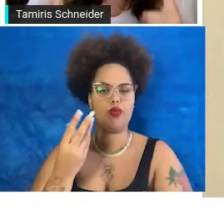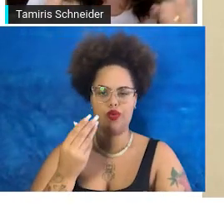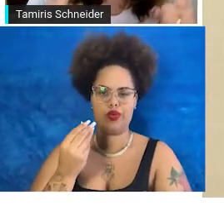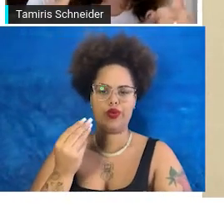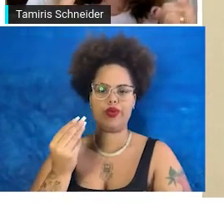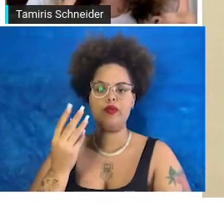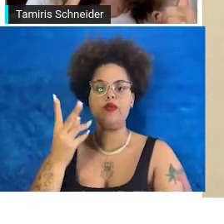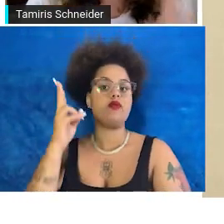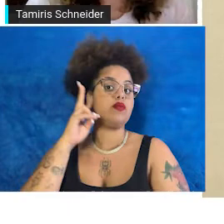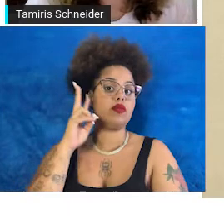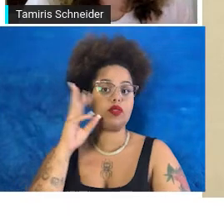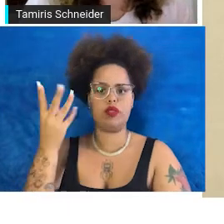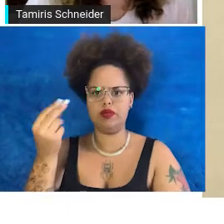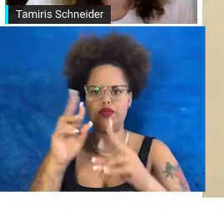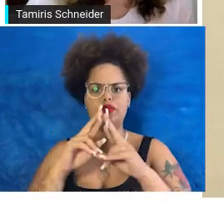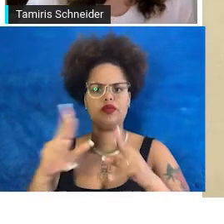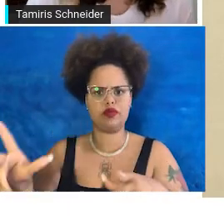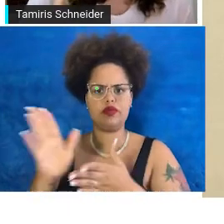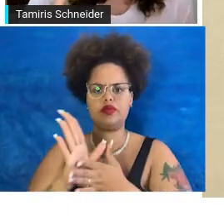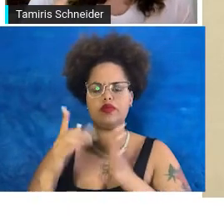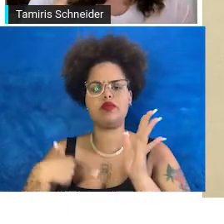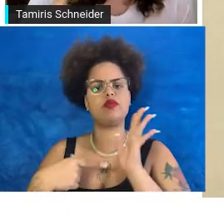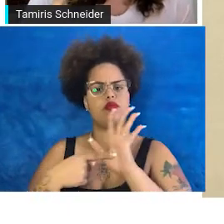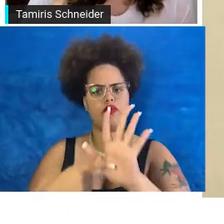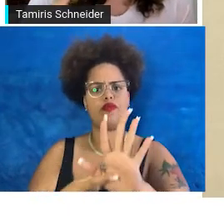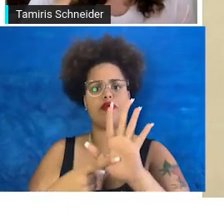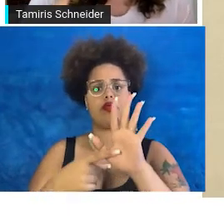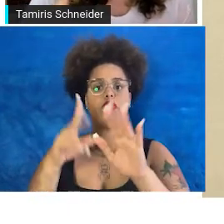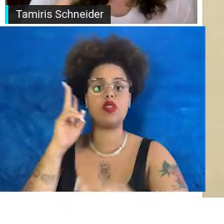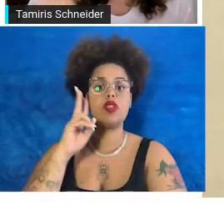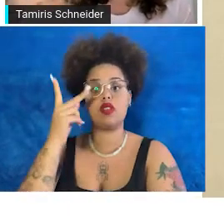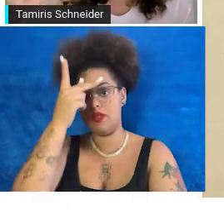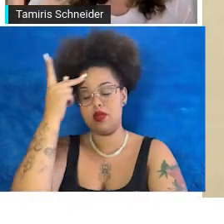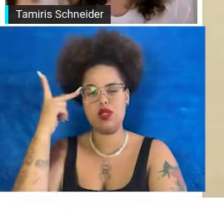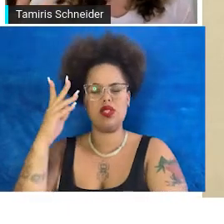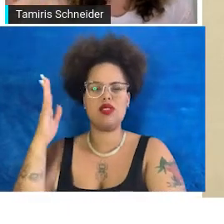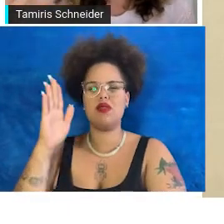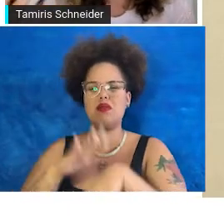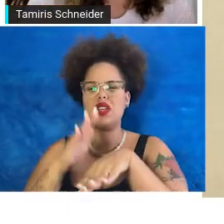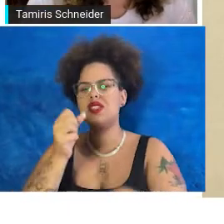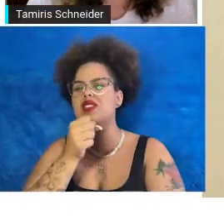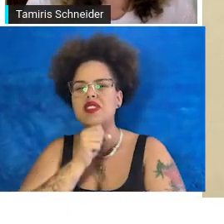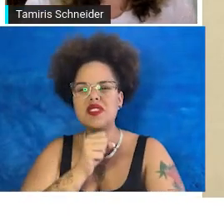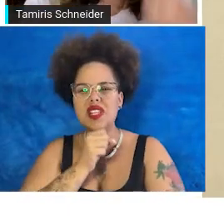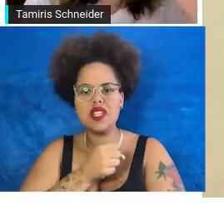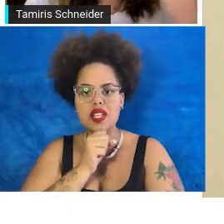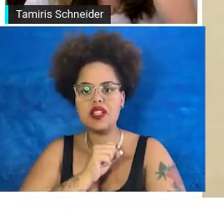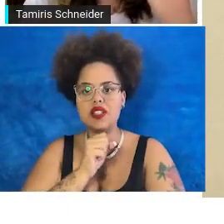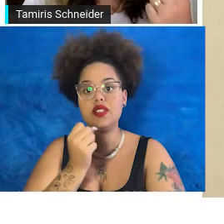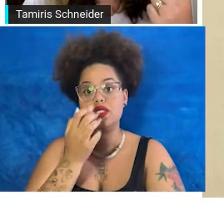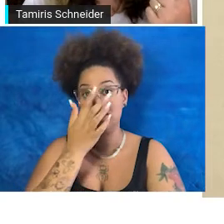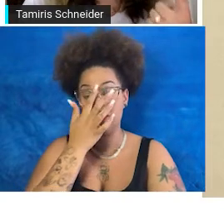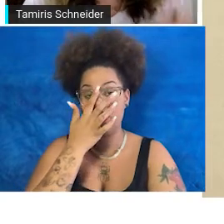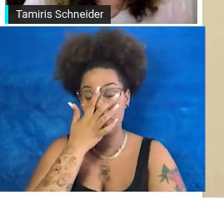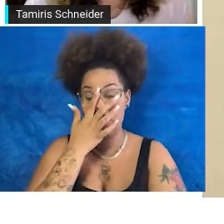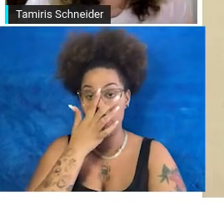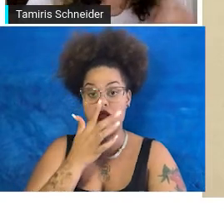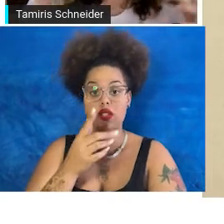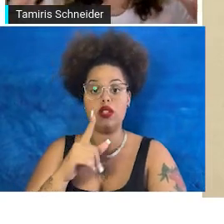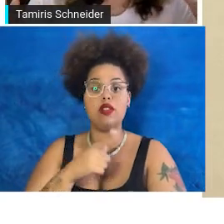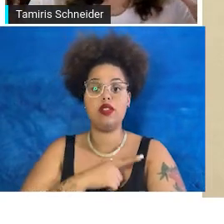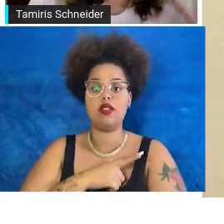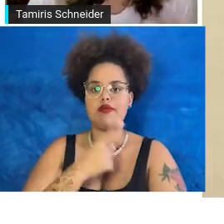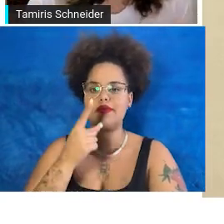histórias bem diferentes dos outros filmes que eu mostrei, que são histórias de pessoas mais velhas, pessoas idosas. Então, ali no Mel dos Teus Lábios, a gente